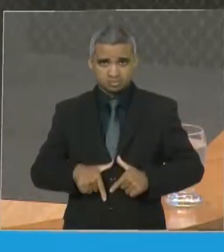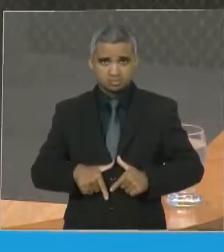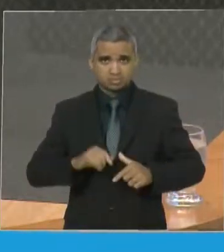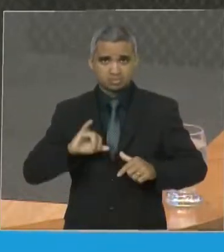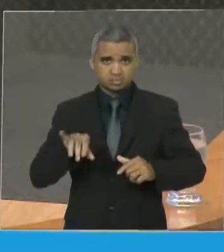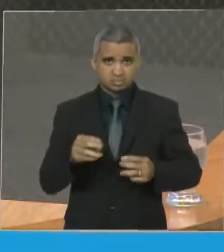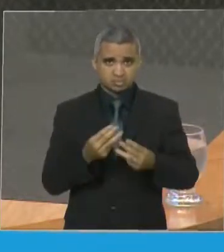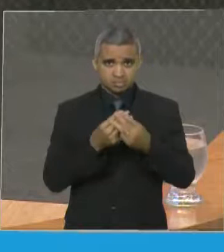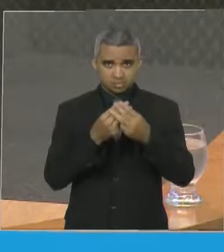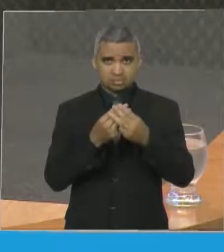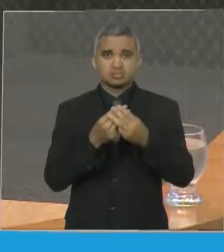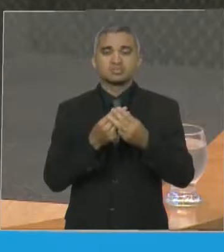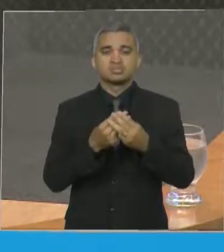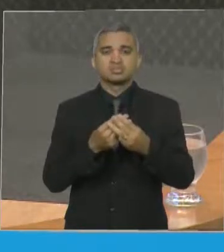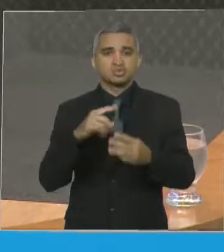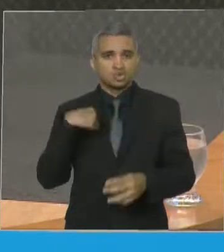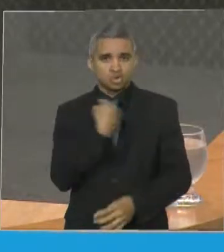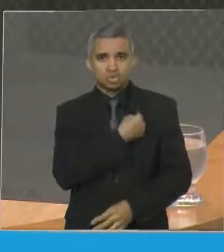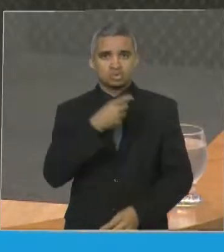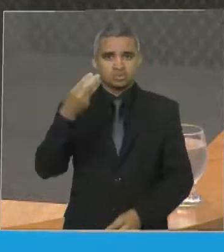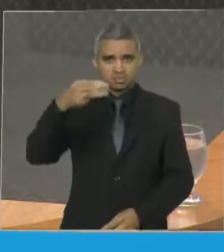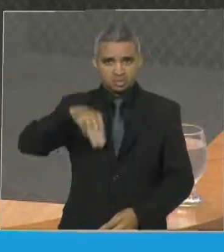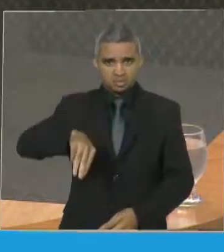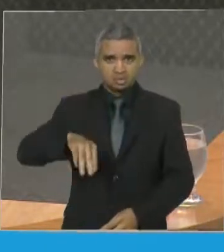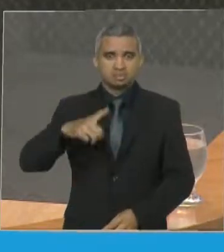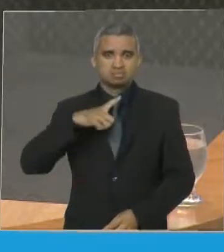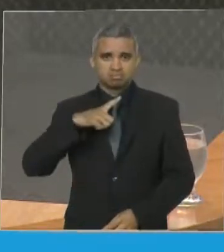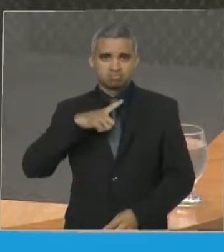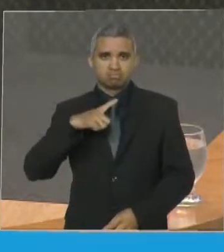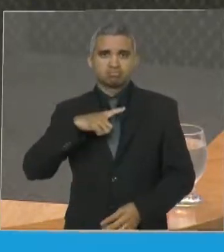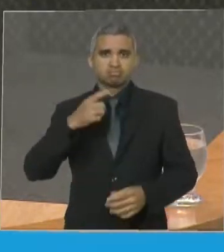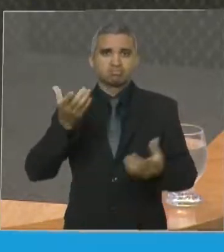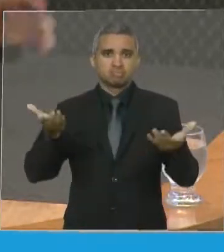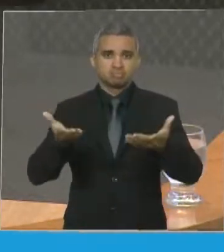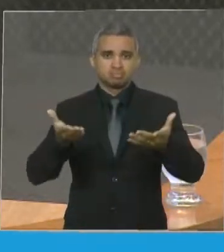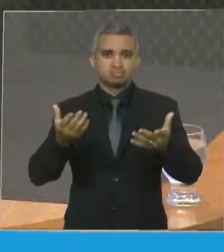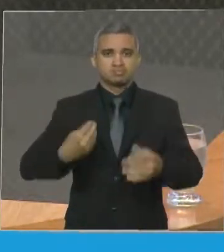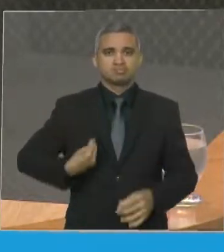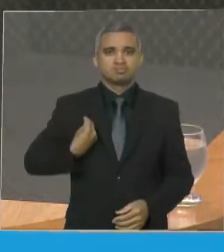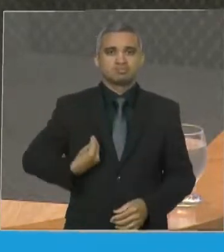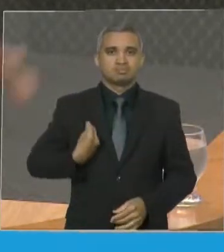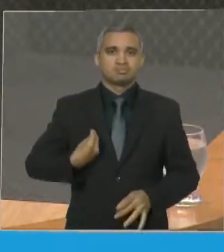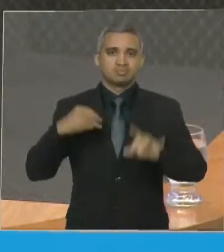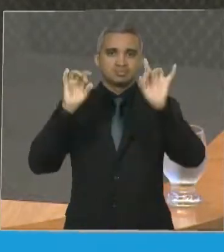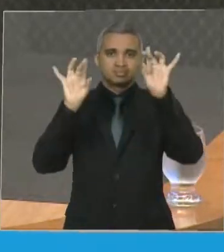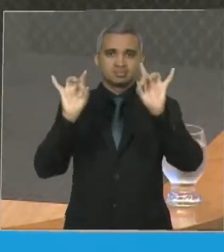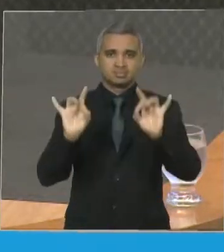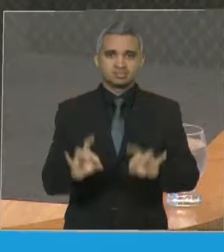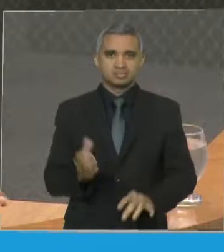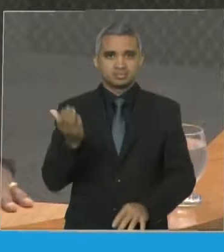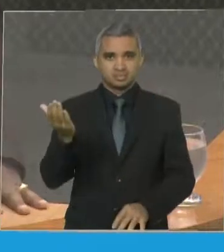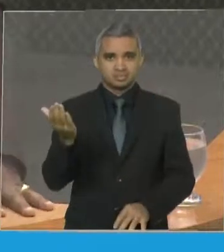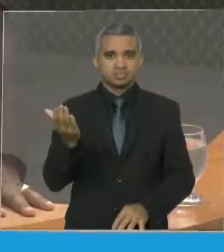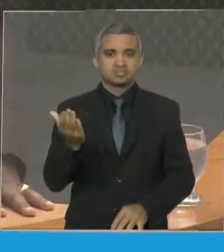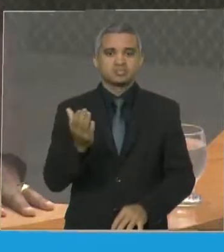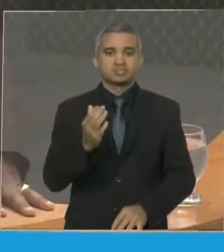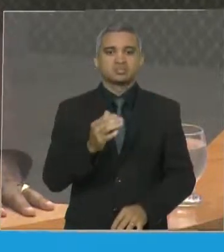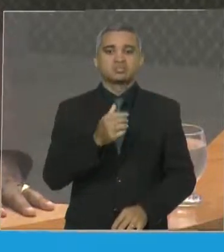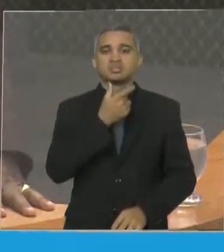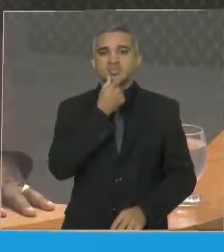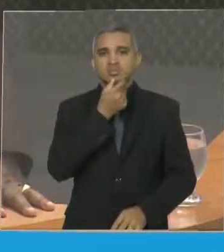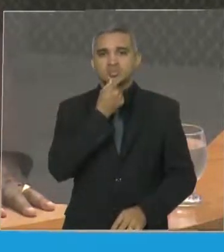aos maranhenses, nós, presenteados hoje com a presença do nosso embaixador Josh Scheller.